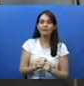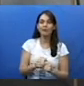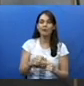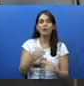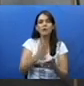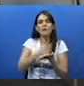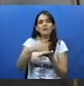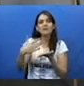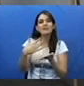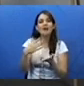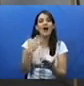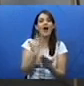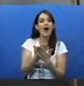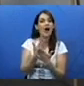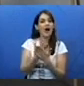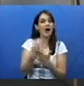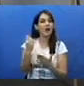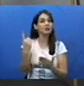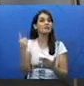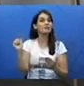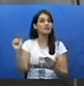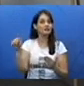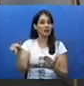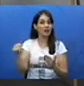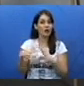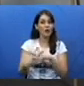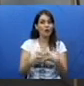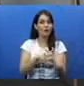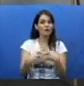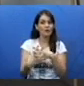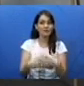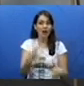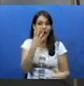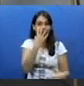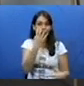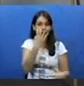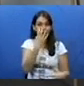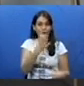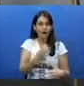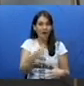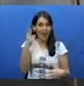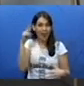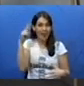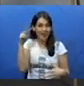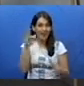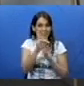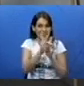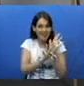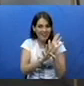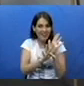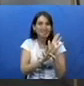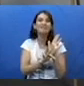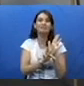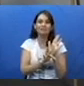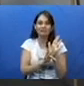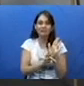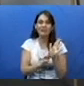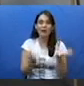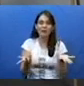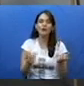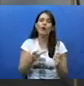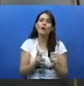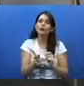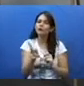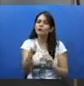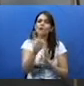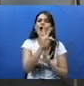aula 17, é confusão para cachorro. Lembra do texto do cachorrinho chamado Sua Avó?